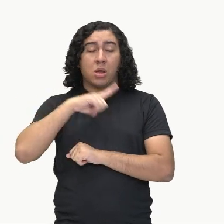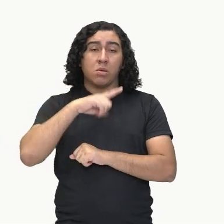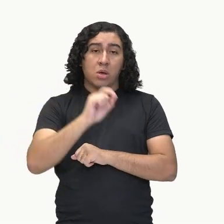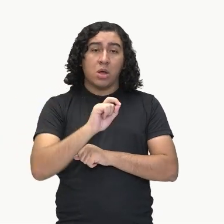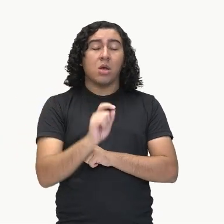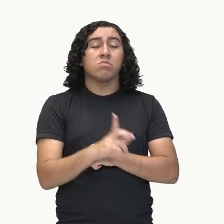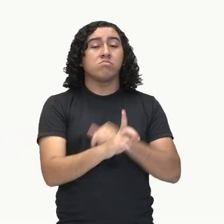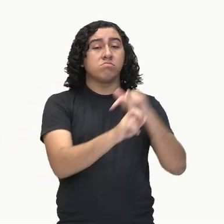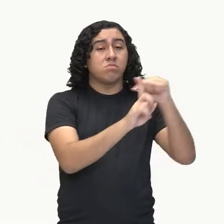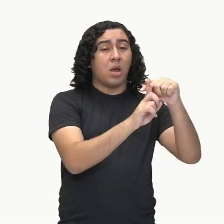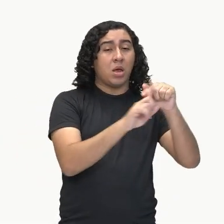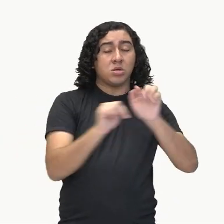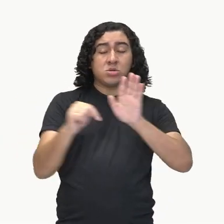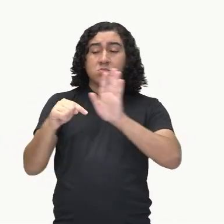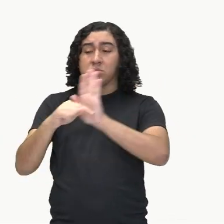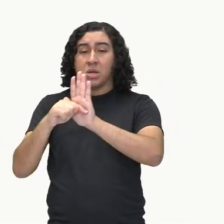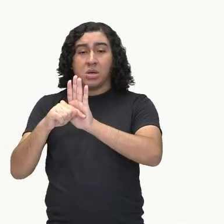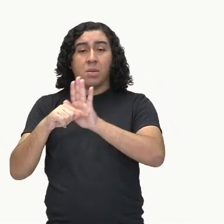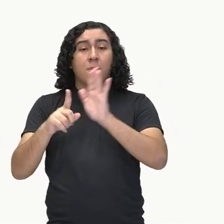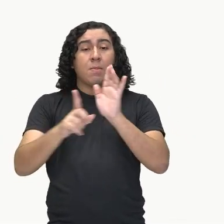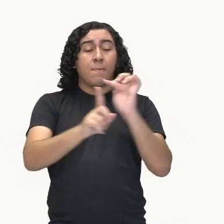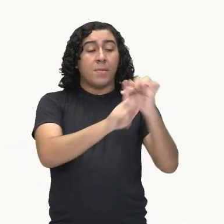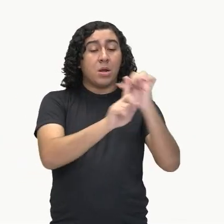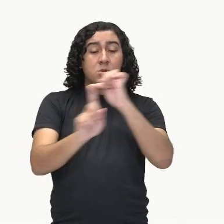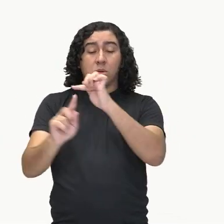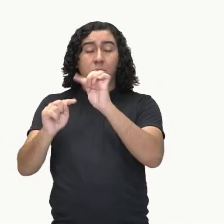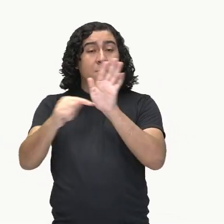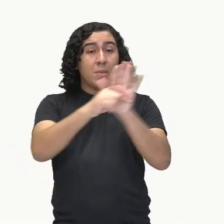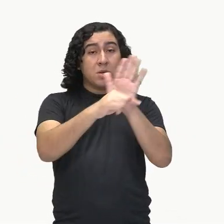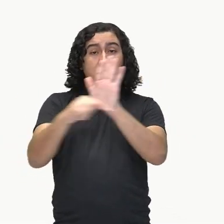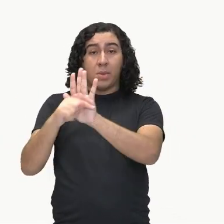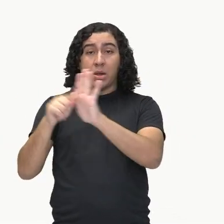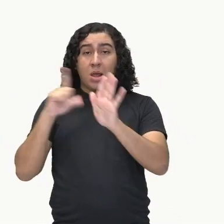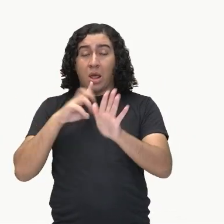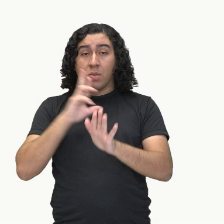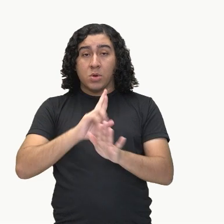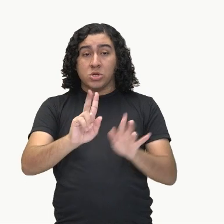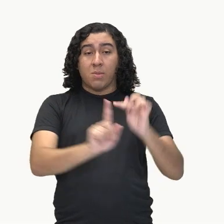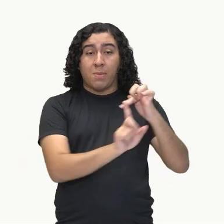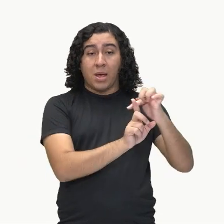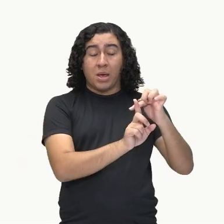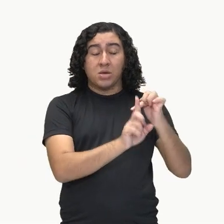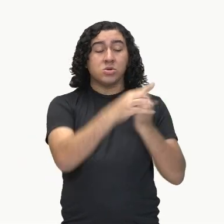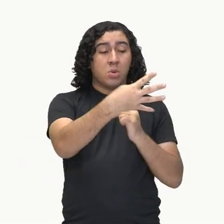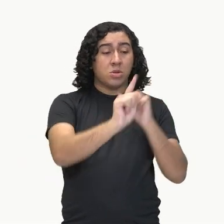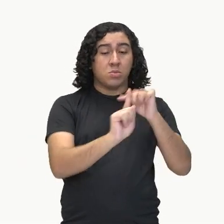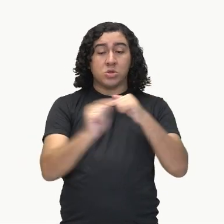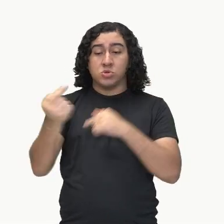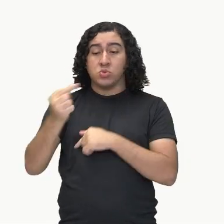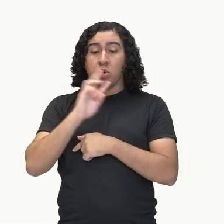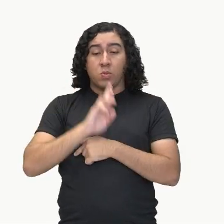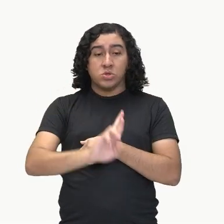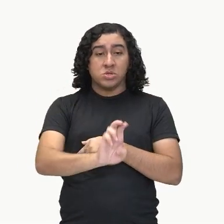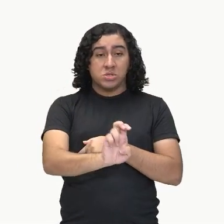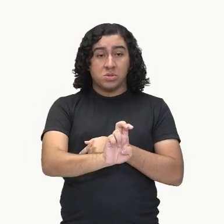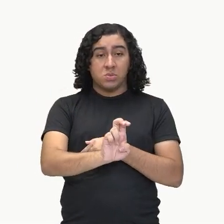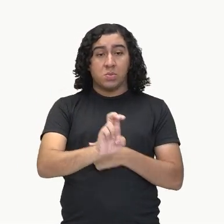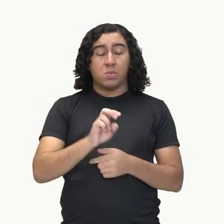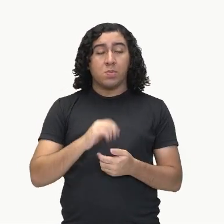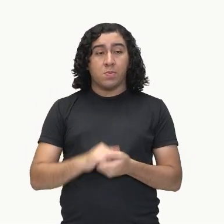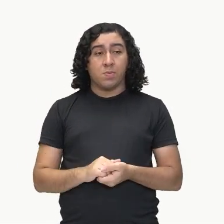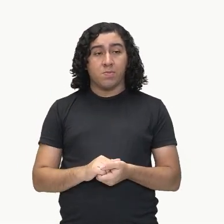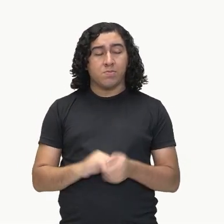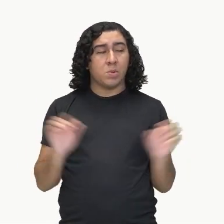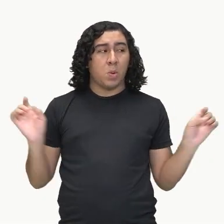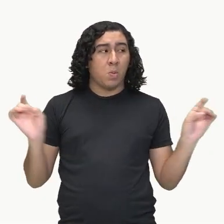sinal de menos, negativo, e soma-se aí os valores. 4 mais 1, 5.